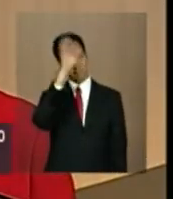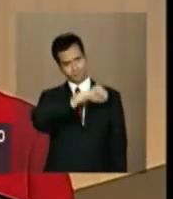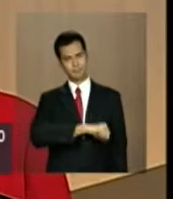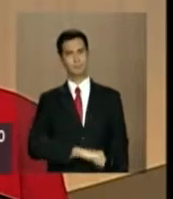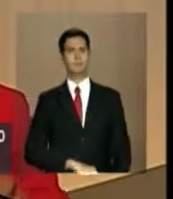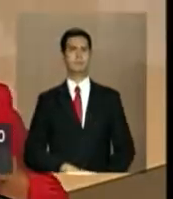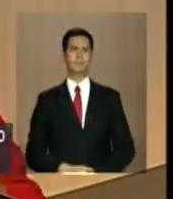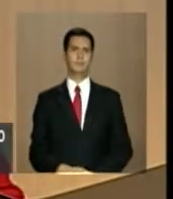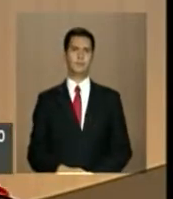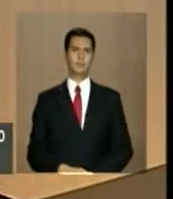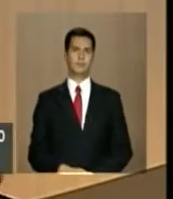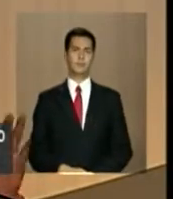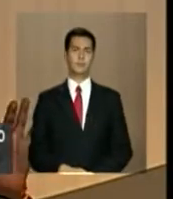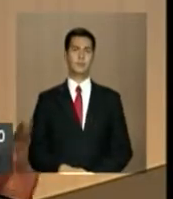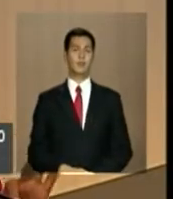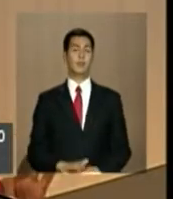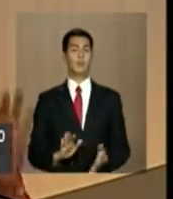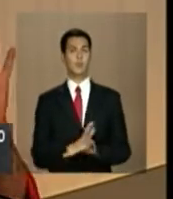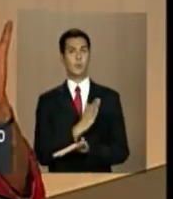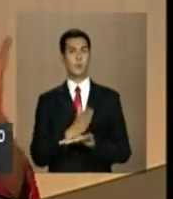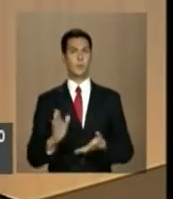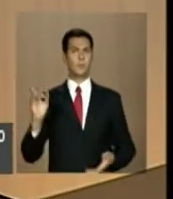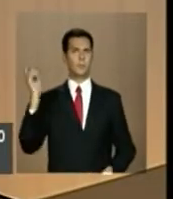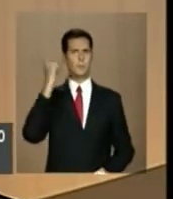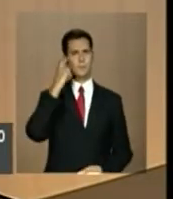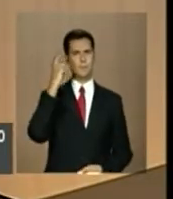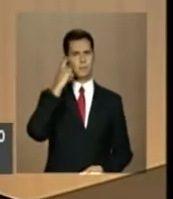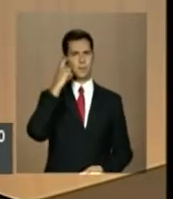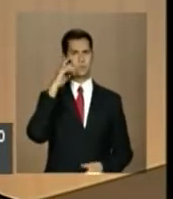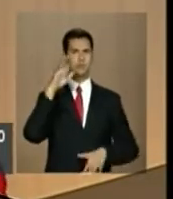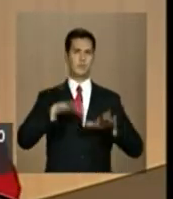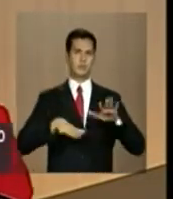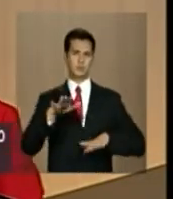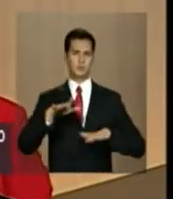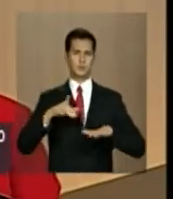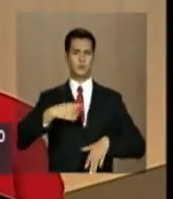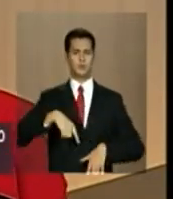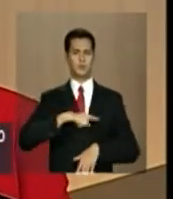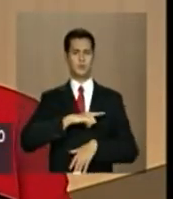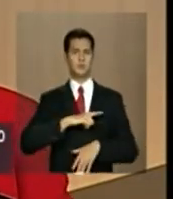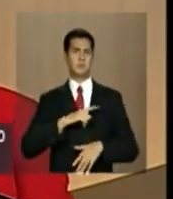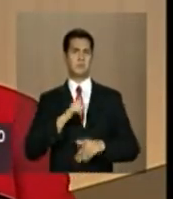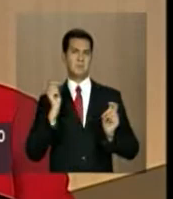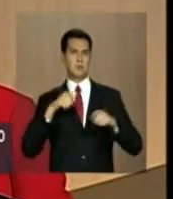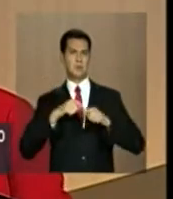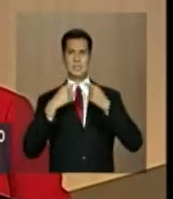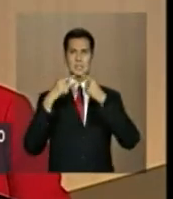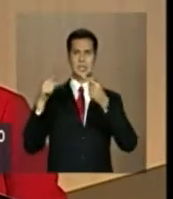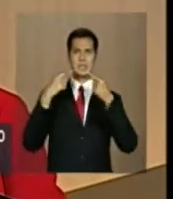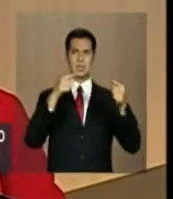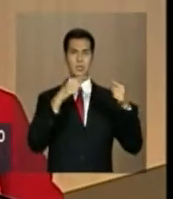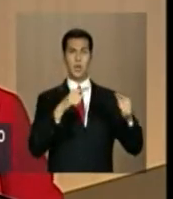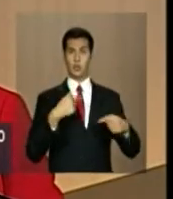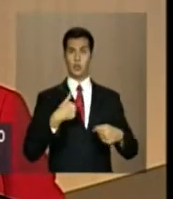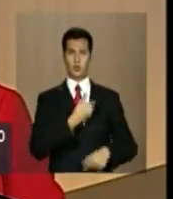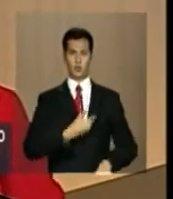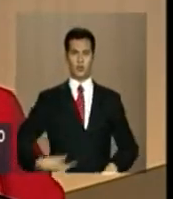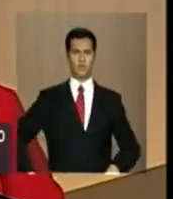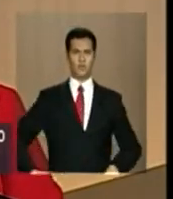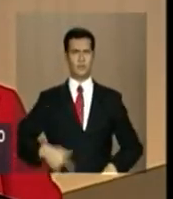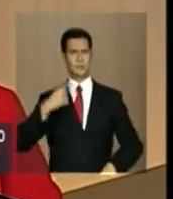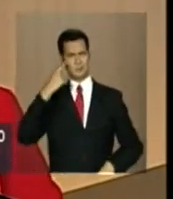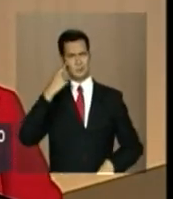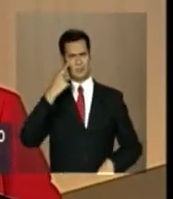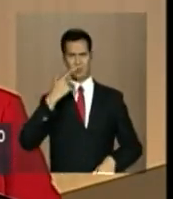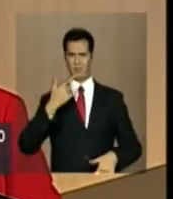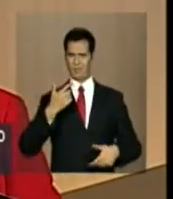todos aqueles que pensam que, através de uma pressãozinha, vão impedir que o governo continue a perseguir